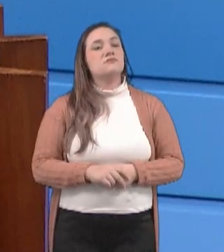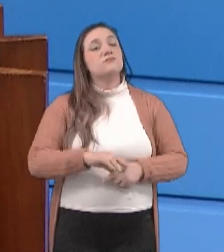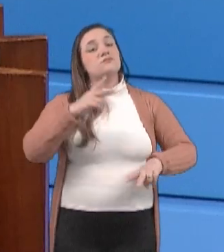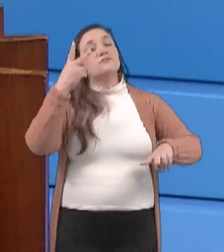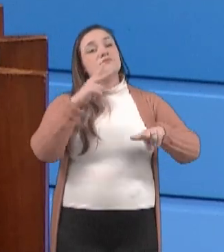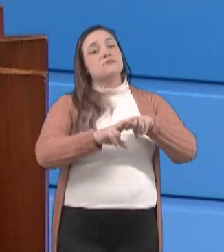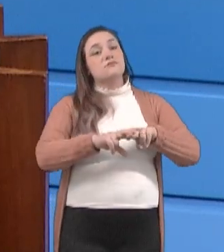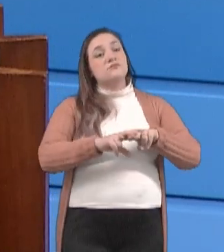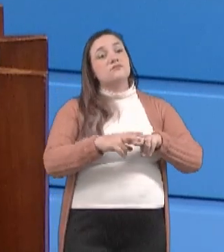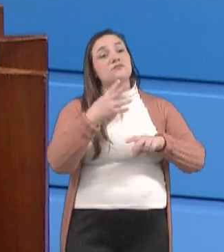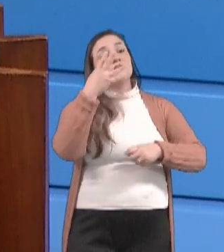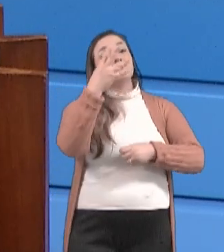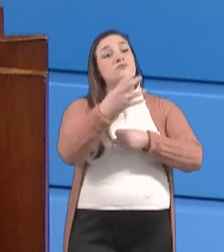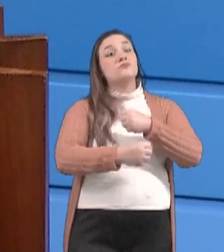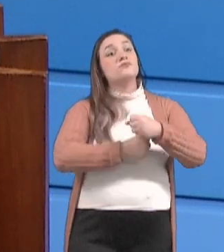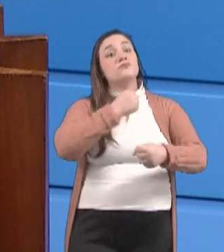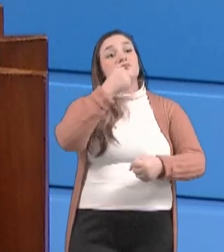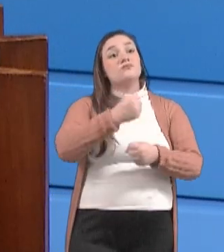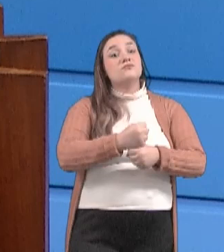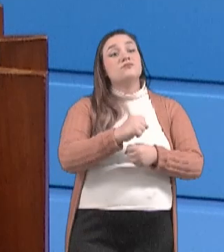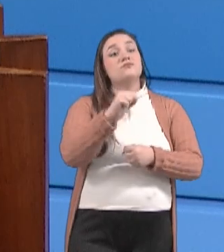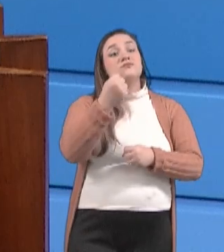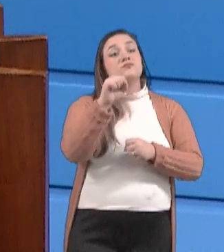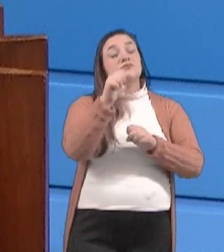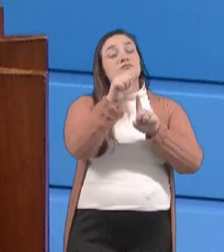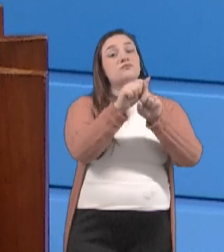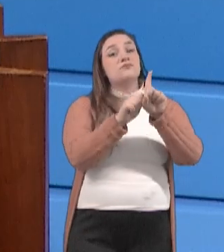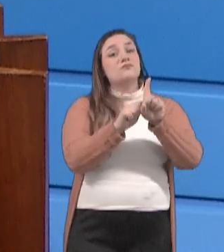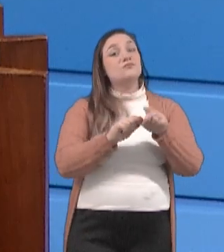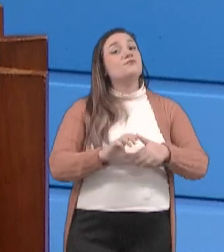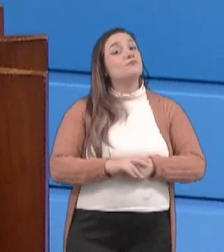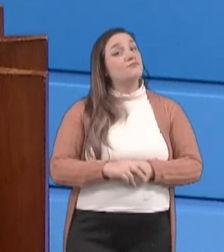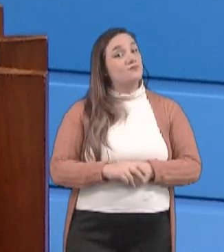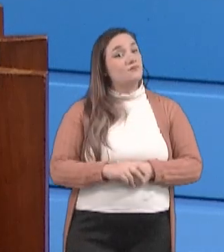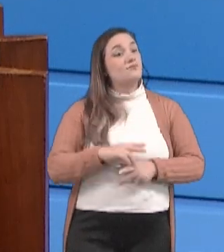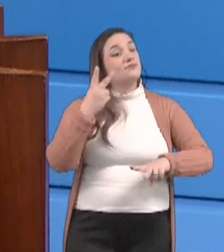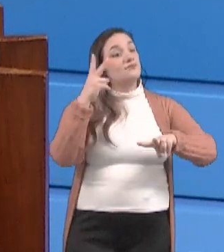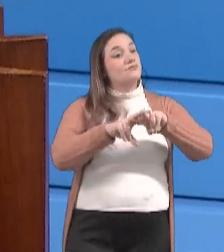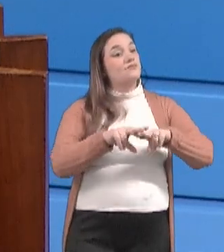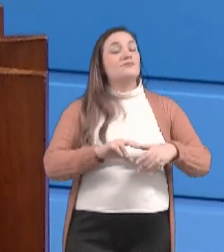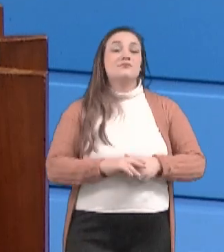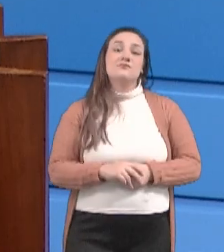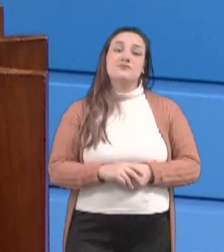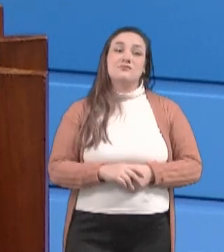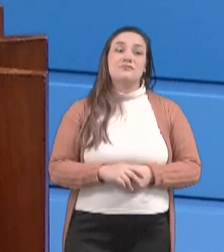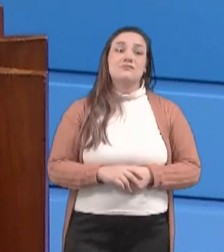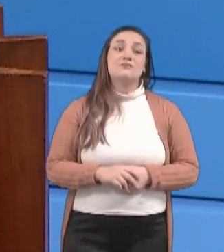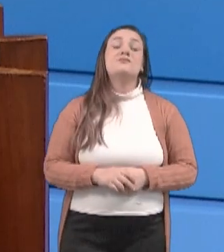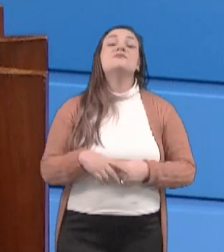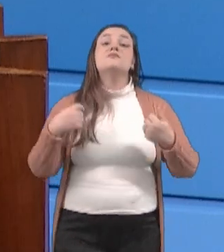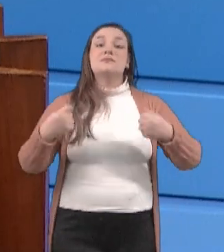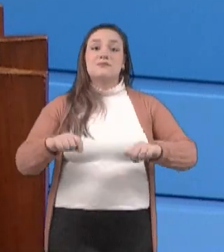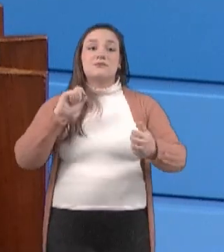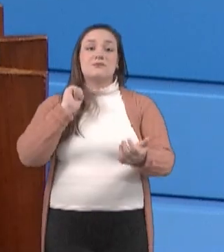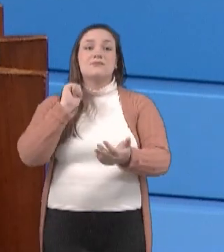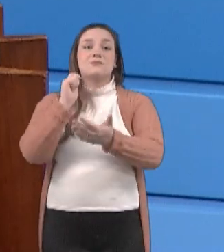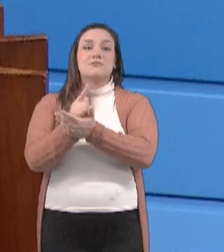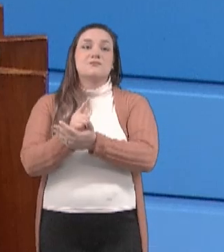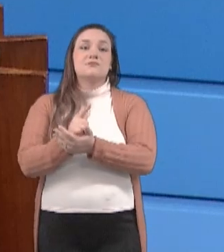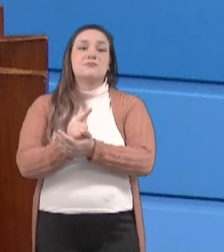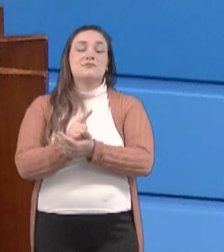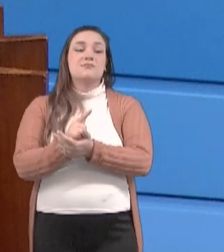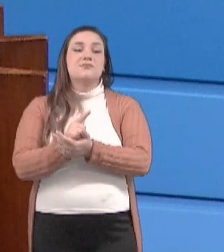8 meses de cadeia. E para pagar uma indenização de R$20 mil para a